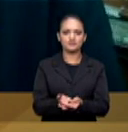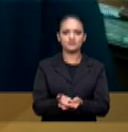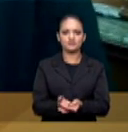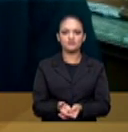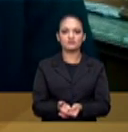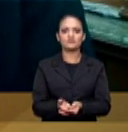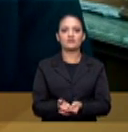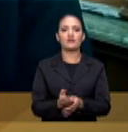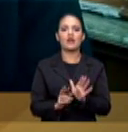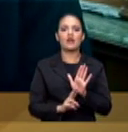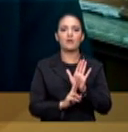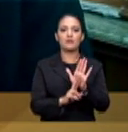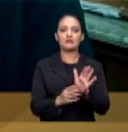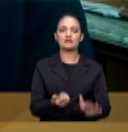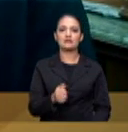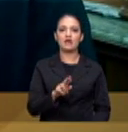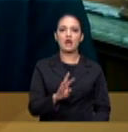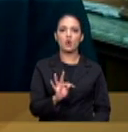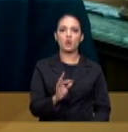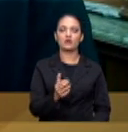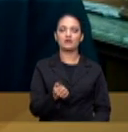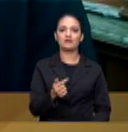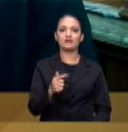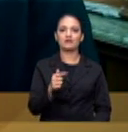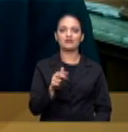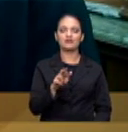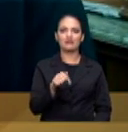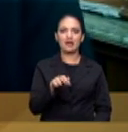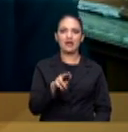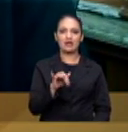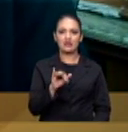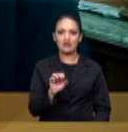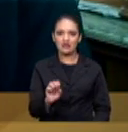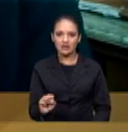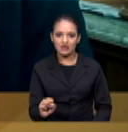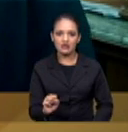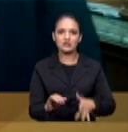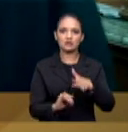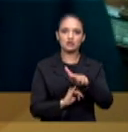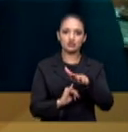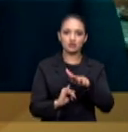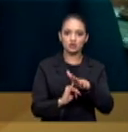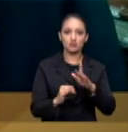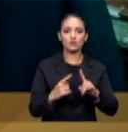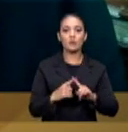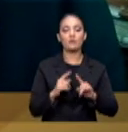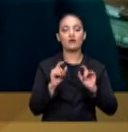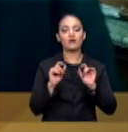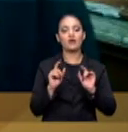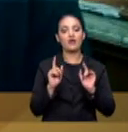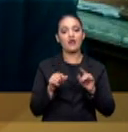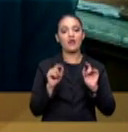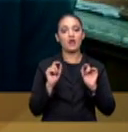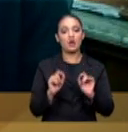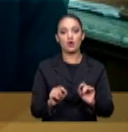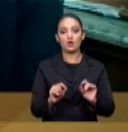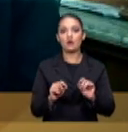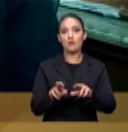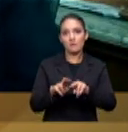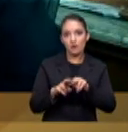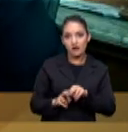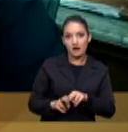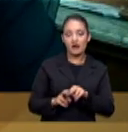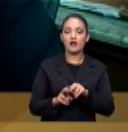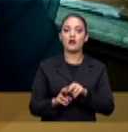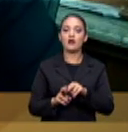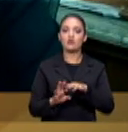as autarquias e fundações, tendo em vista a personalidade jurídica própria das entidades.